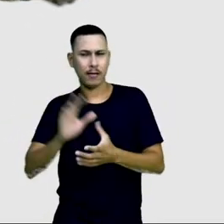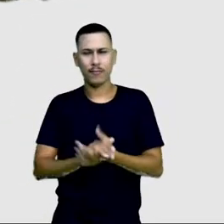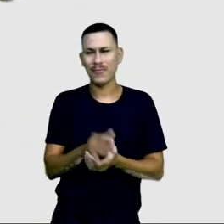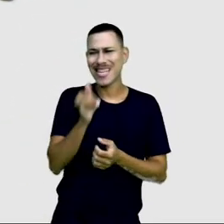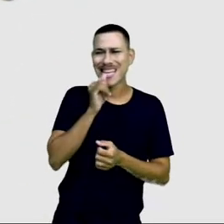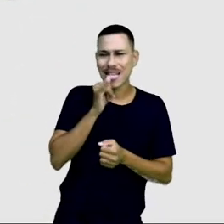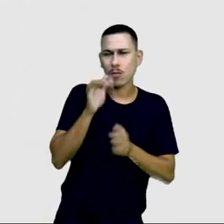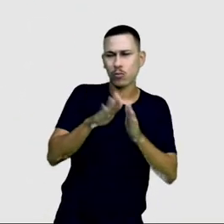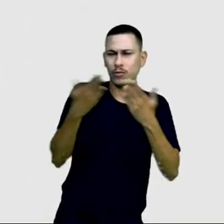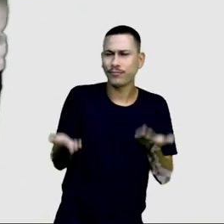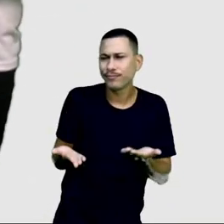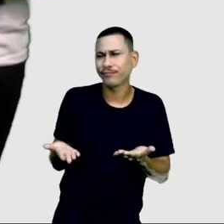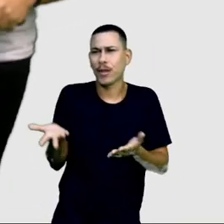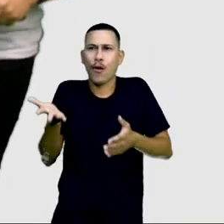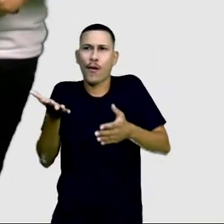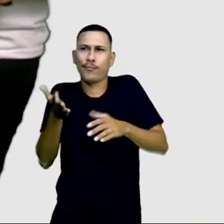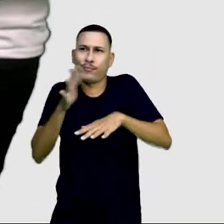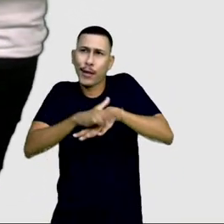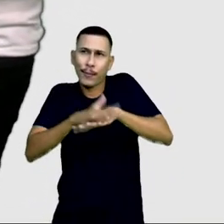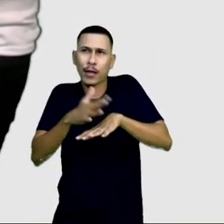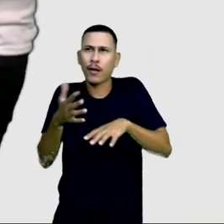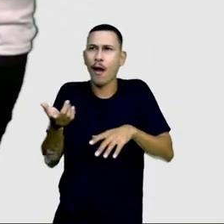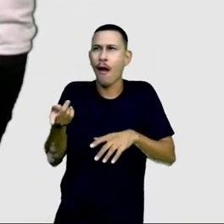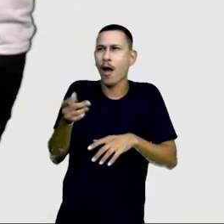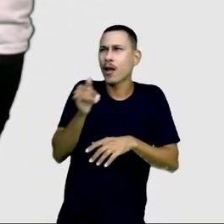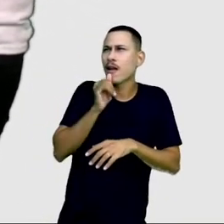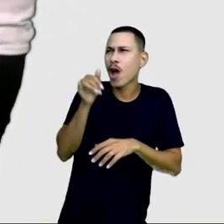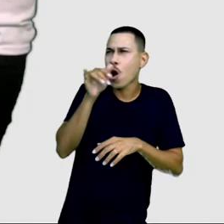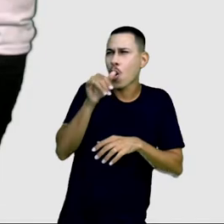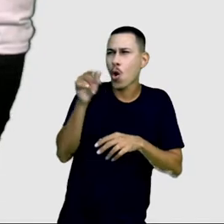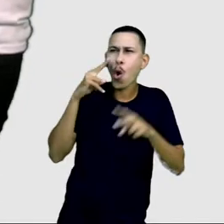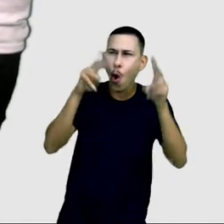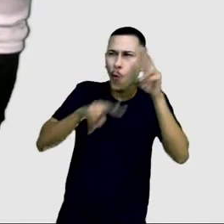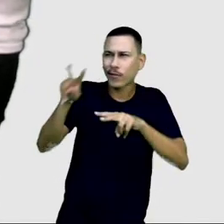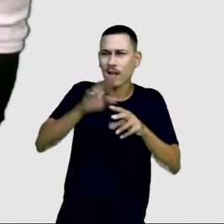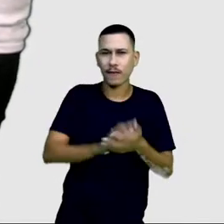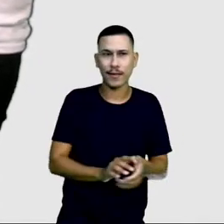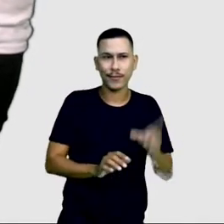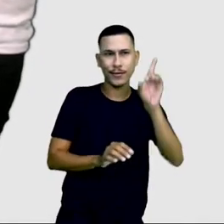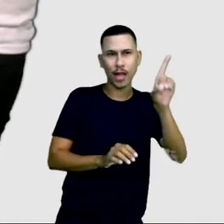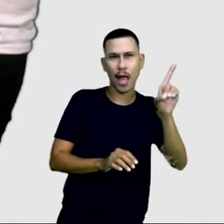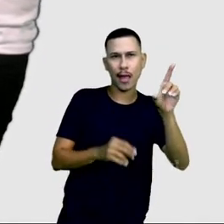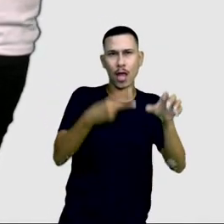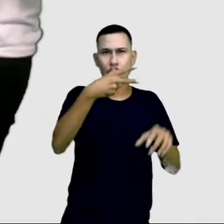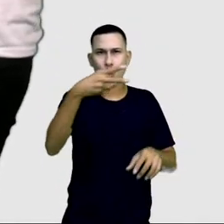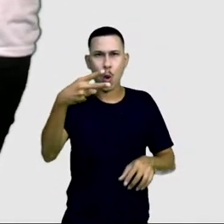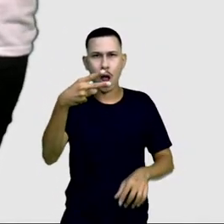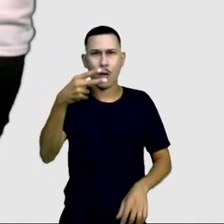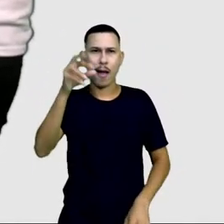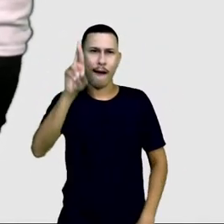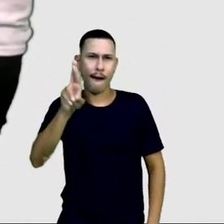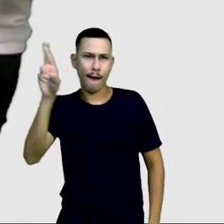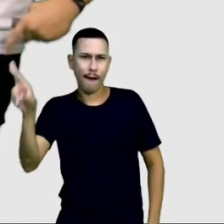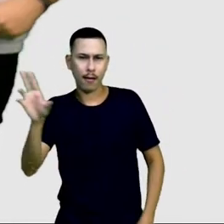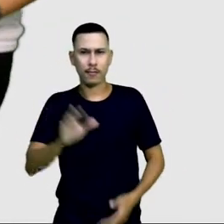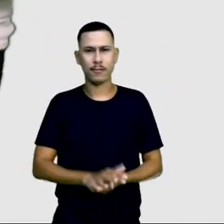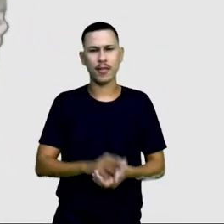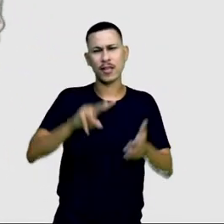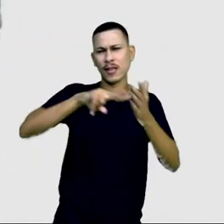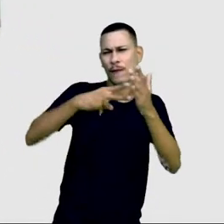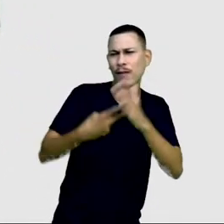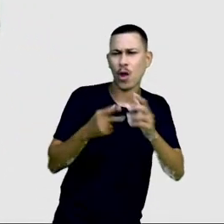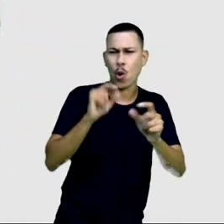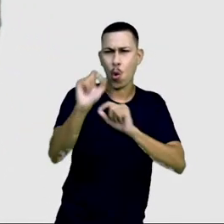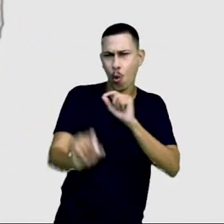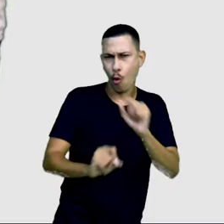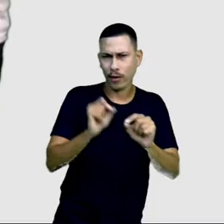livro de matemática e encontrem a seguinte relação. D é igual a dois R's. O que quer dizer isso? Quer dizer que